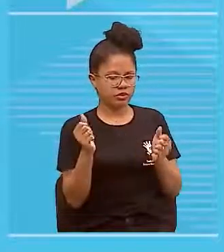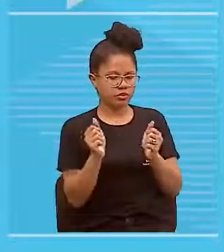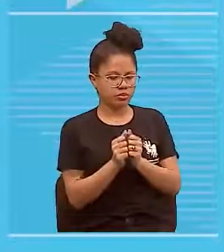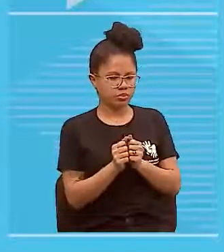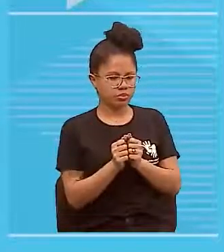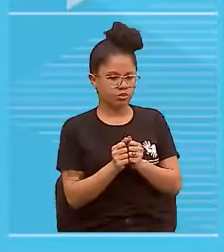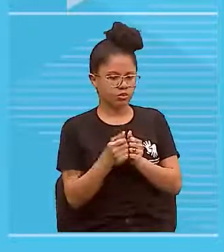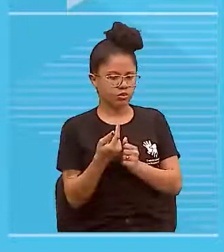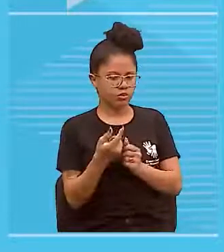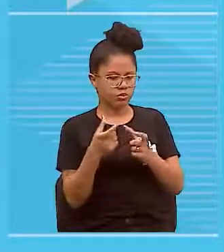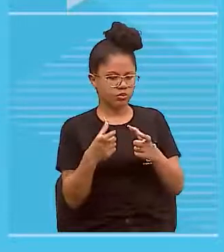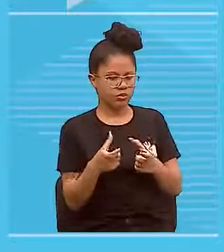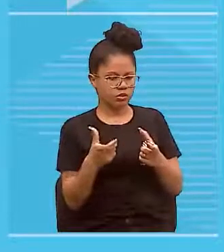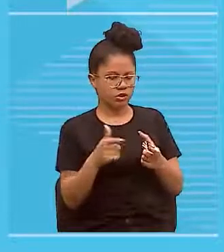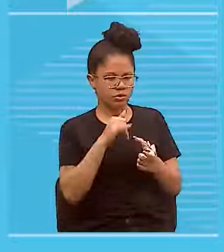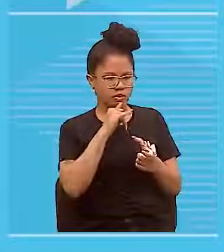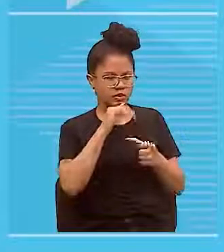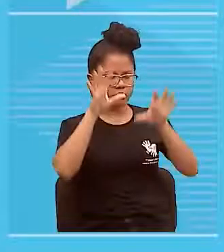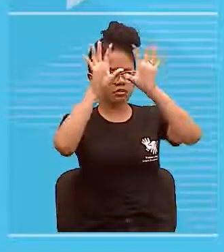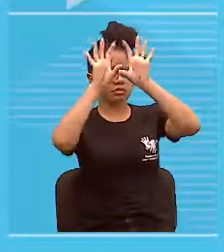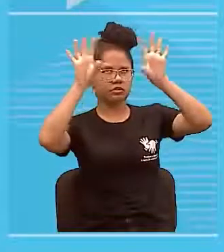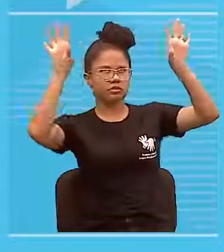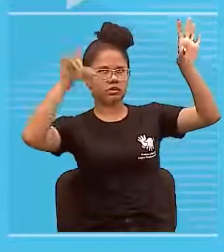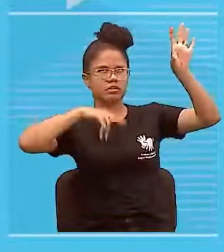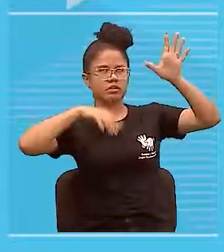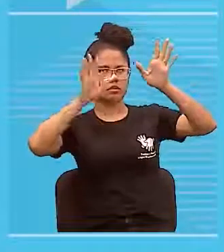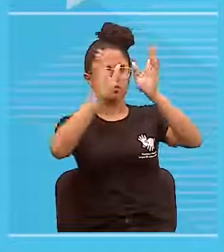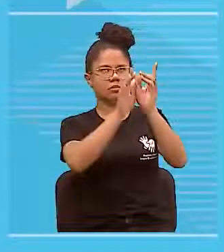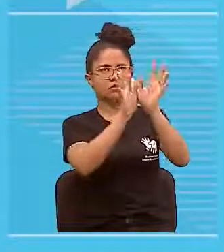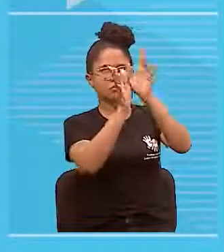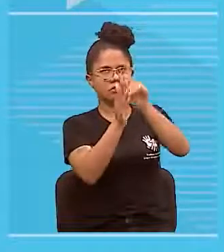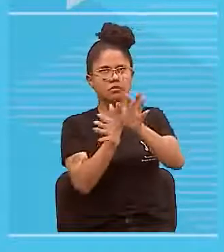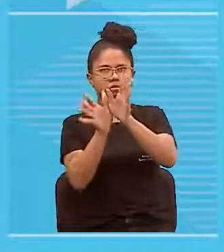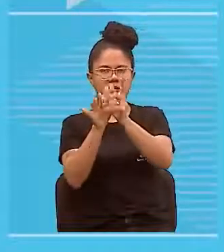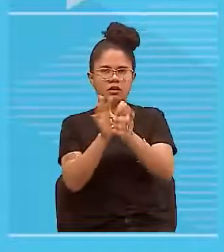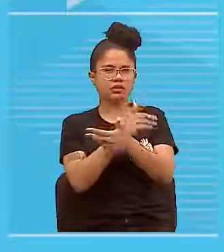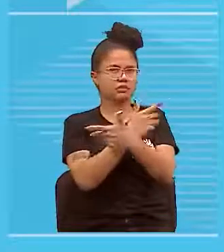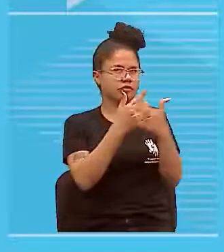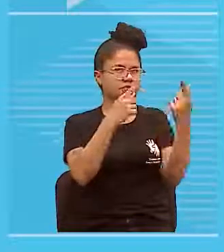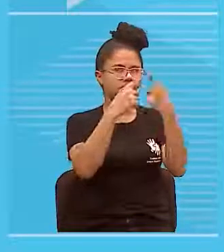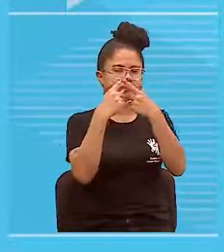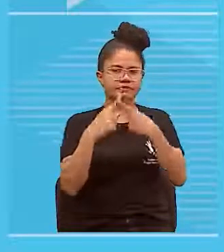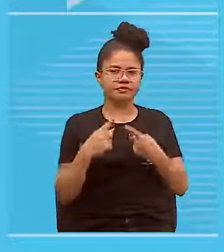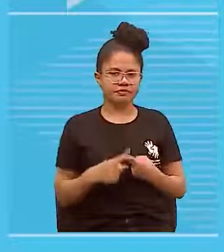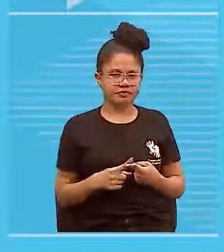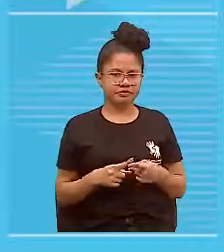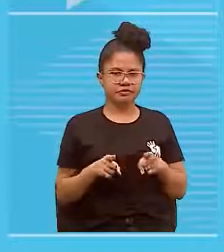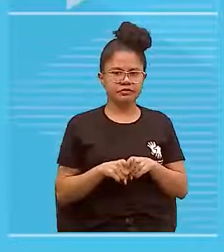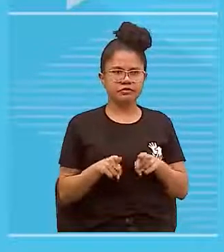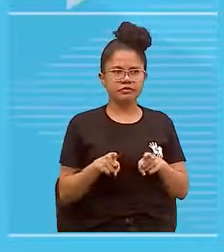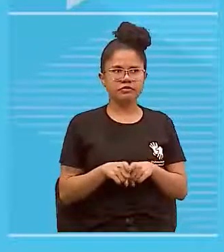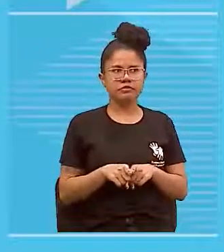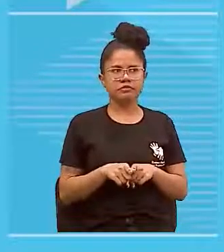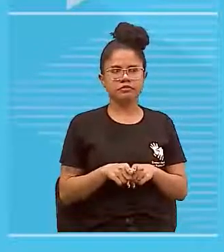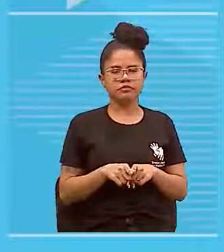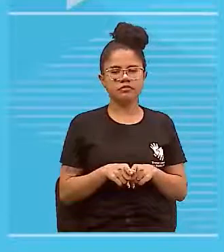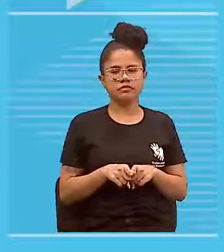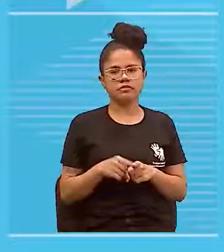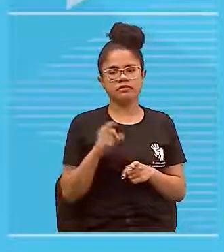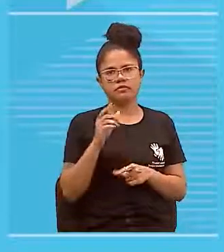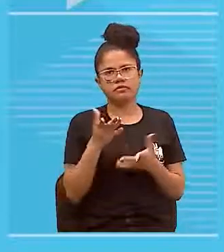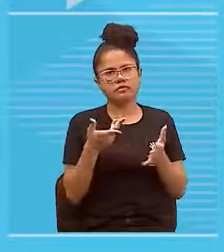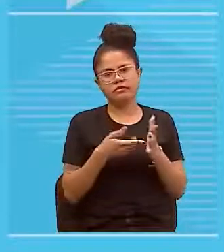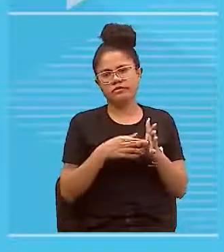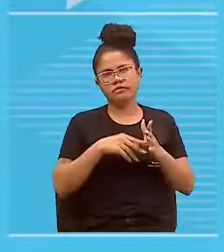lugar. Por exemplo, no céu que tem pássaros, aves de rapina, né, tudo isso. Que nem são tão assim no céu, né? O